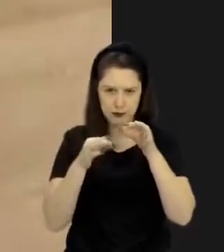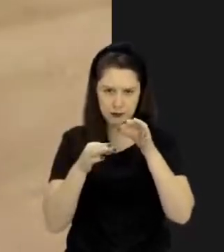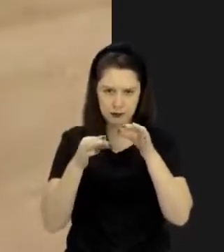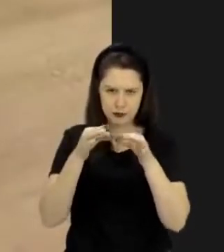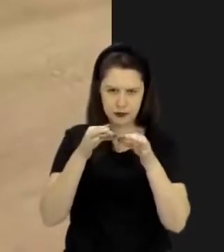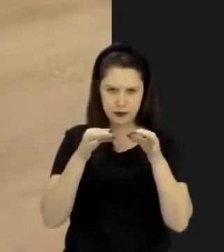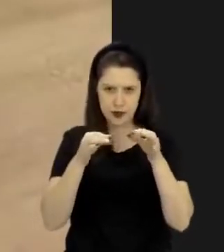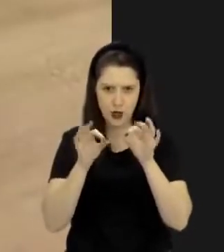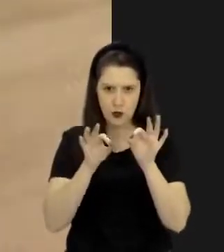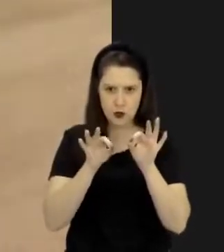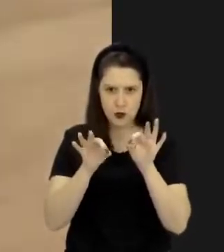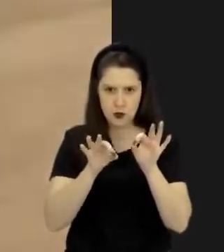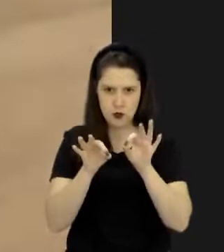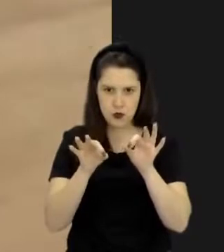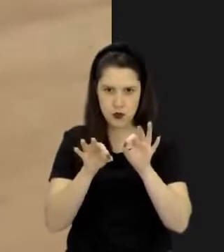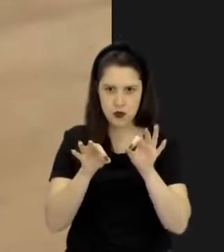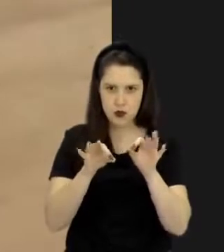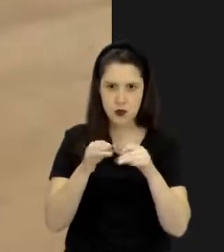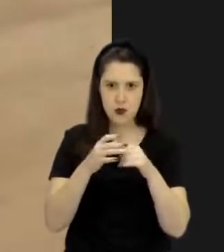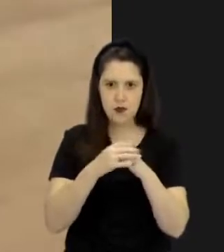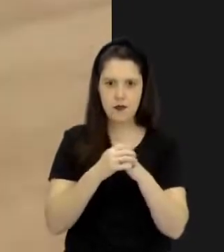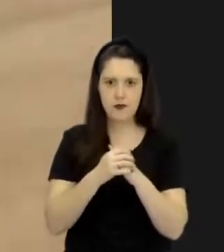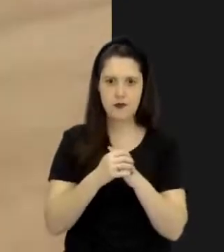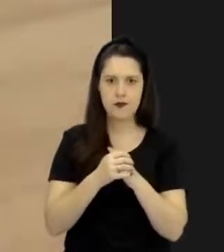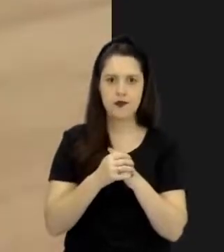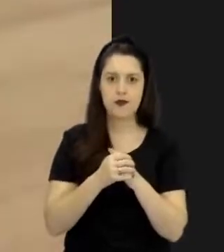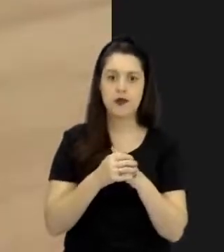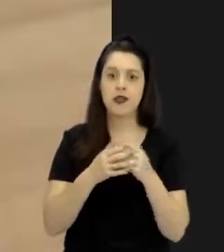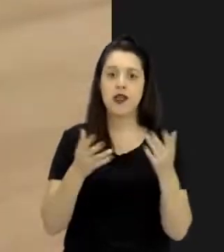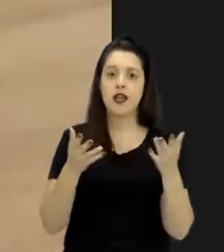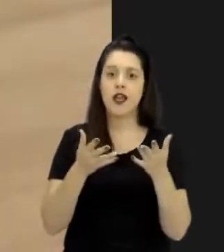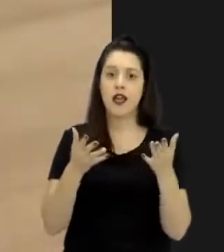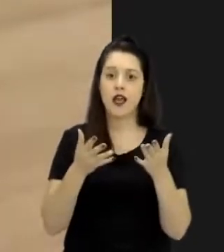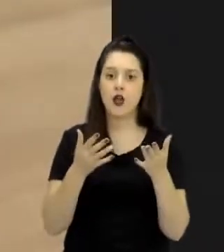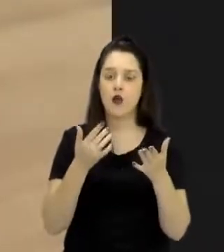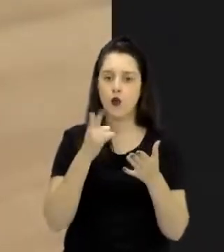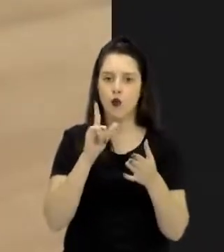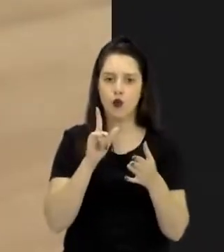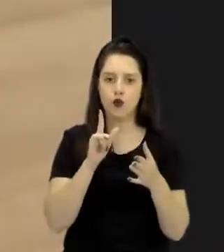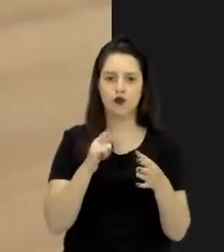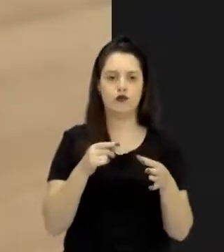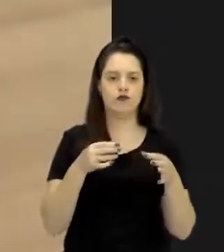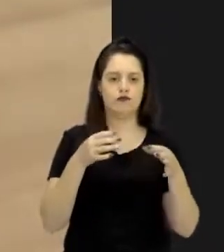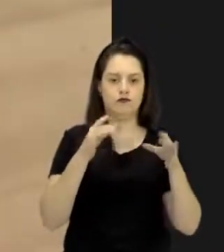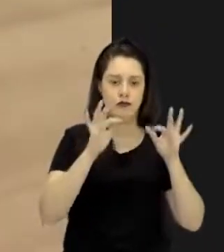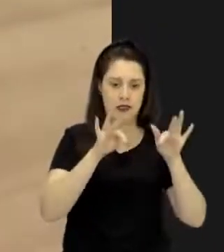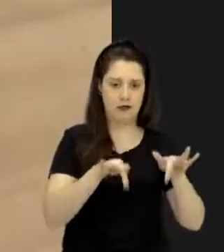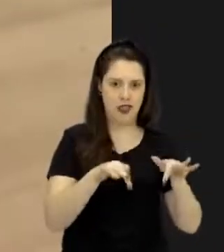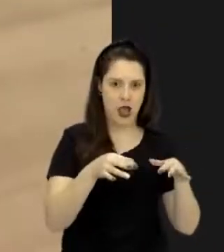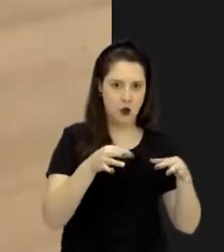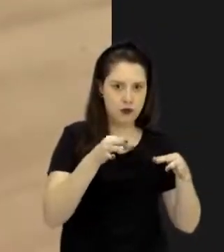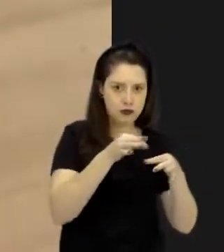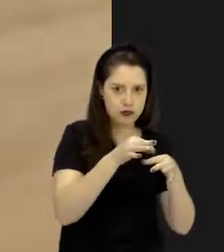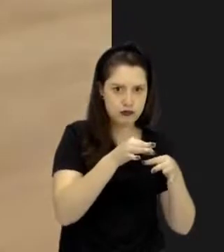Aí, senão ele escapa toda hora. Agora eu venho aqui, coloco nesse outro terminal.